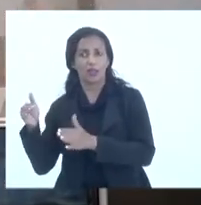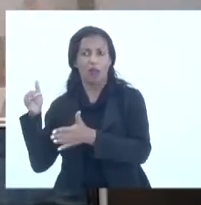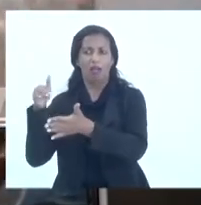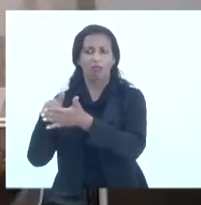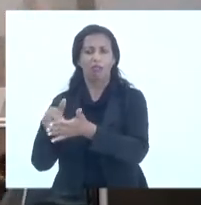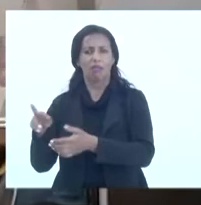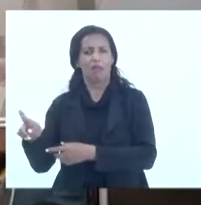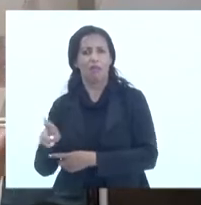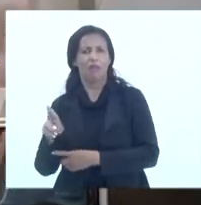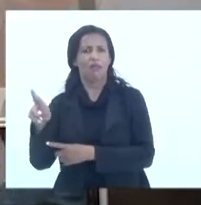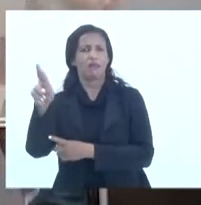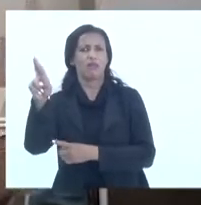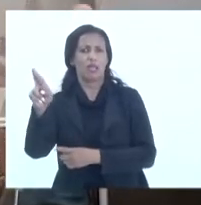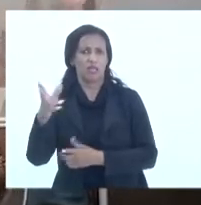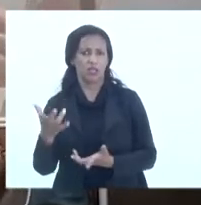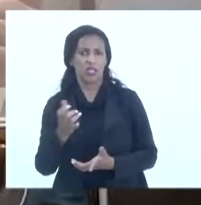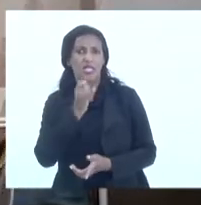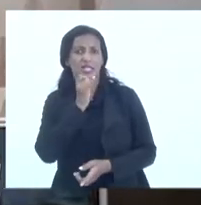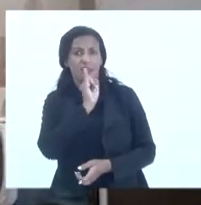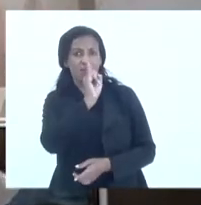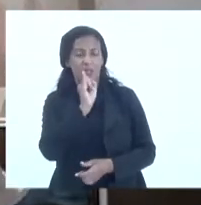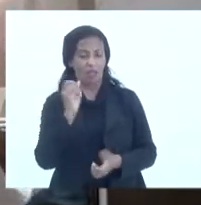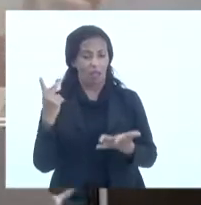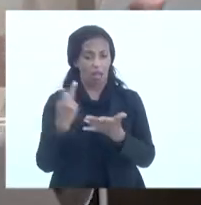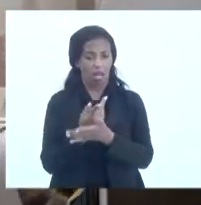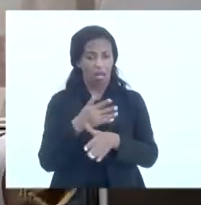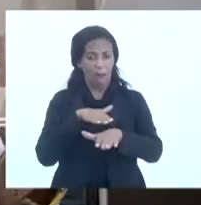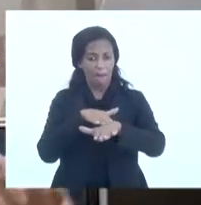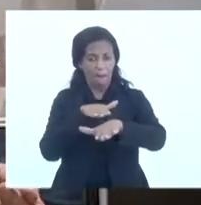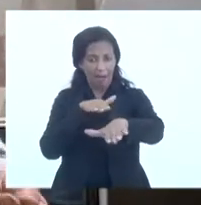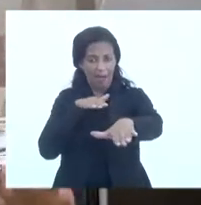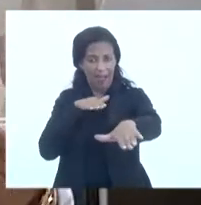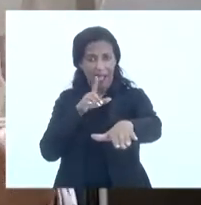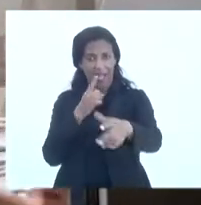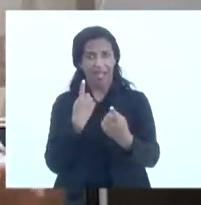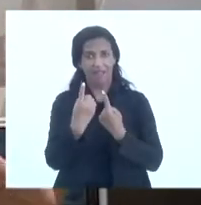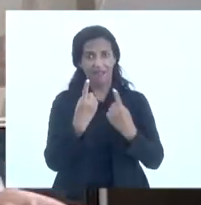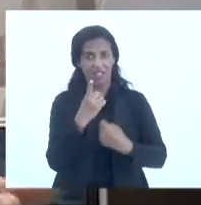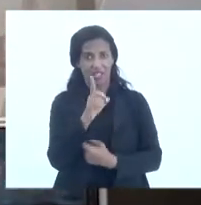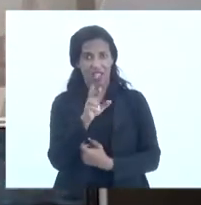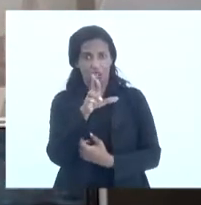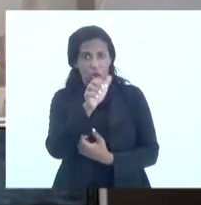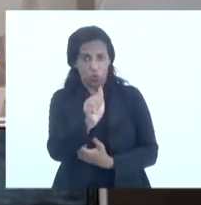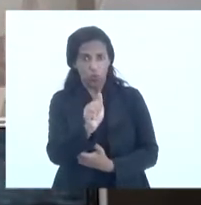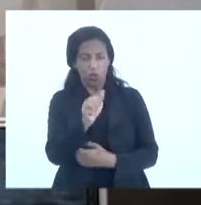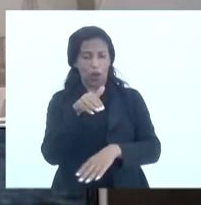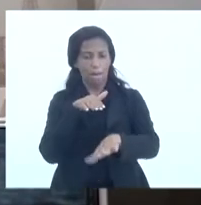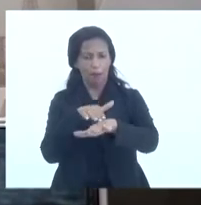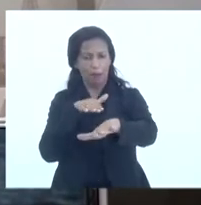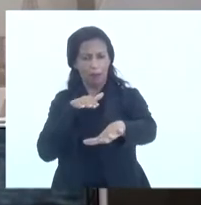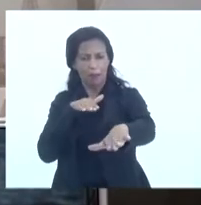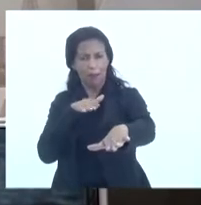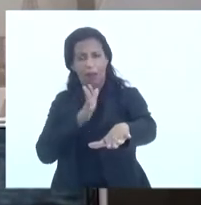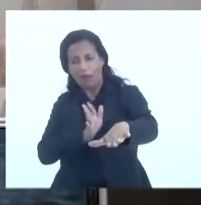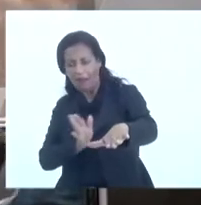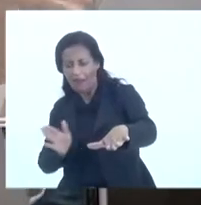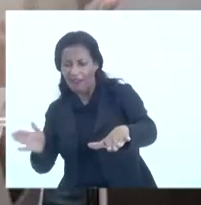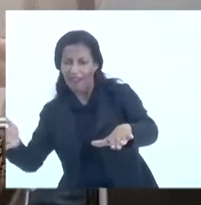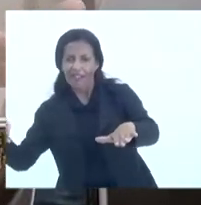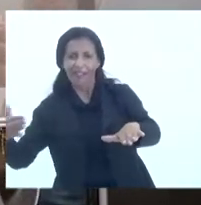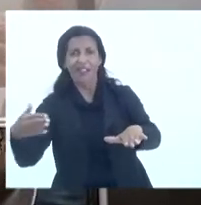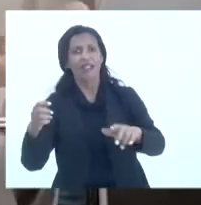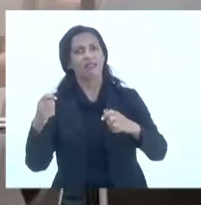gente ter opções. Se a Dutra para, você não para a cidade, né? Hoje mesmo nós tivemos um acidente na Dutra,